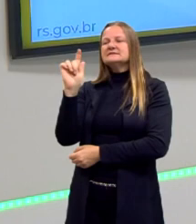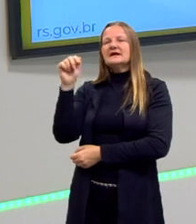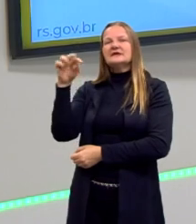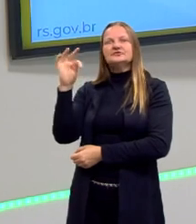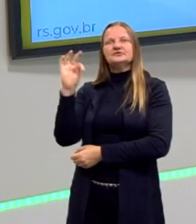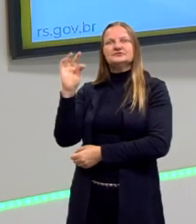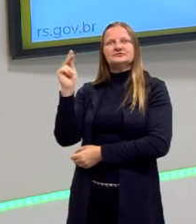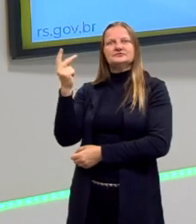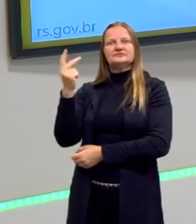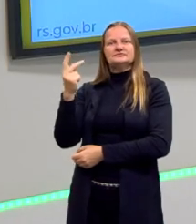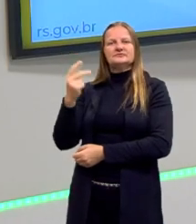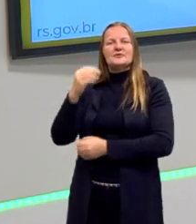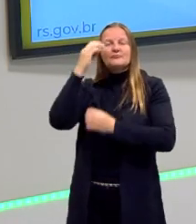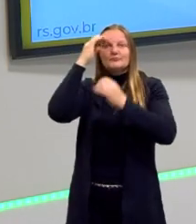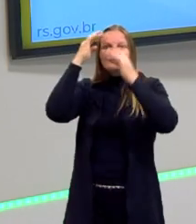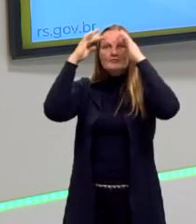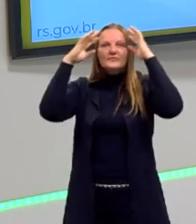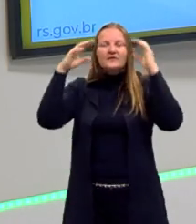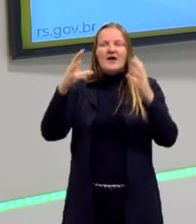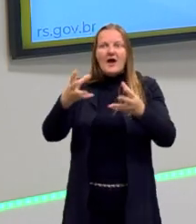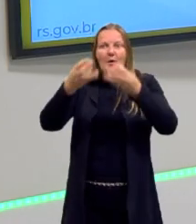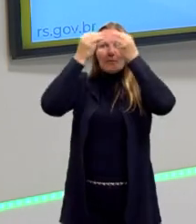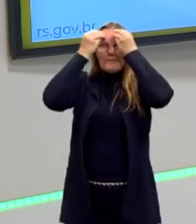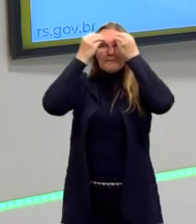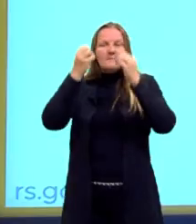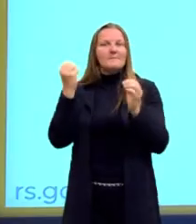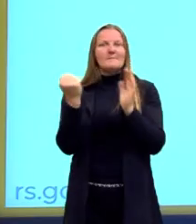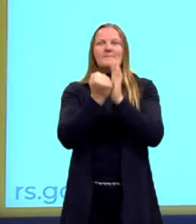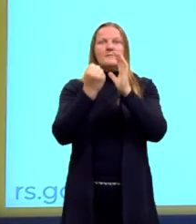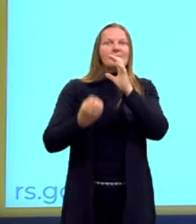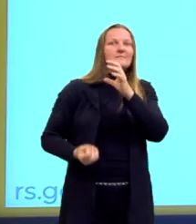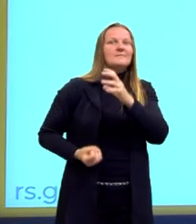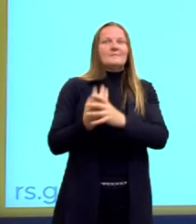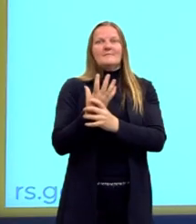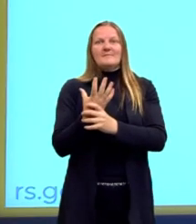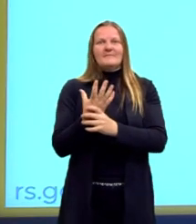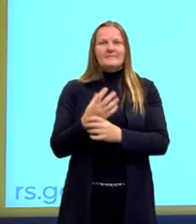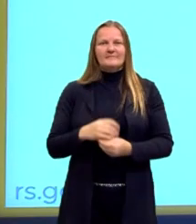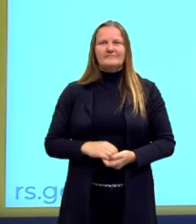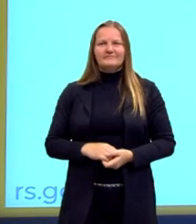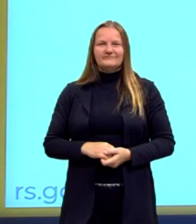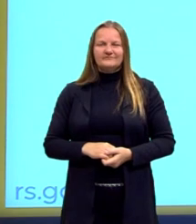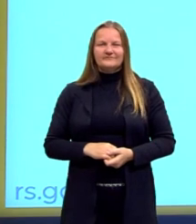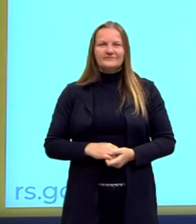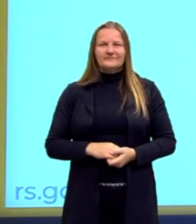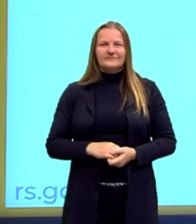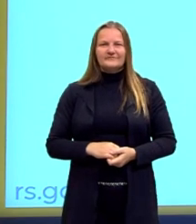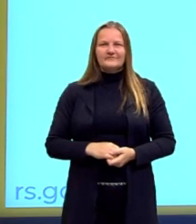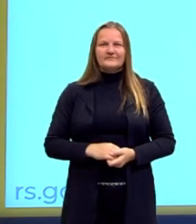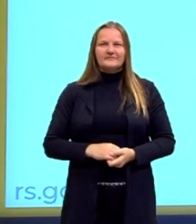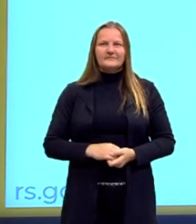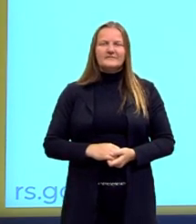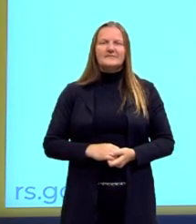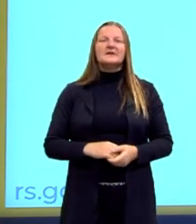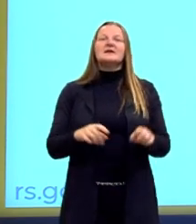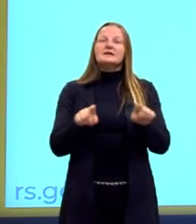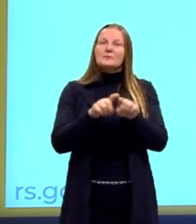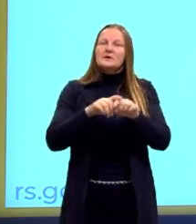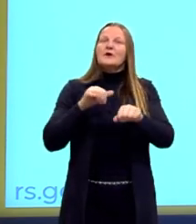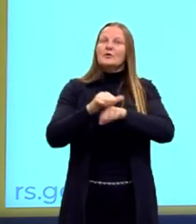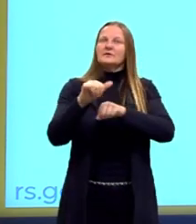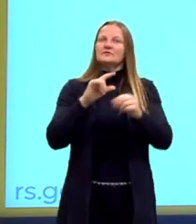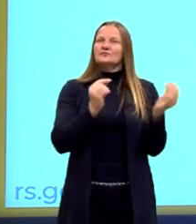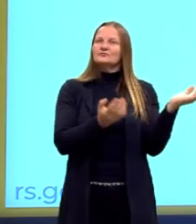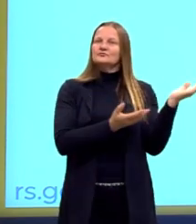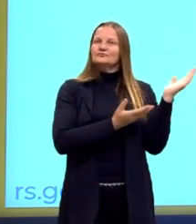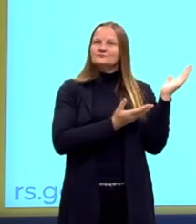imaginativo Então olha como se combina como como a essa entrelaçamento entre a entre arte e ciência né e assim acontece por